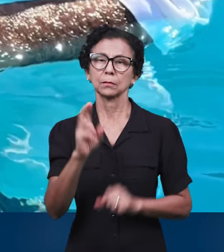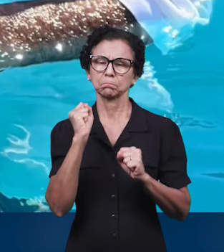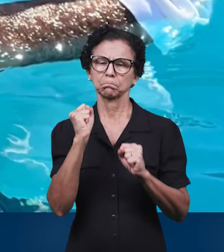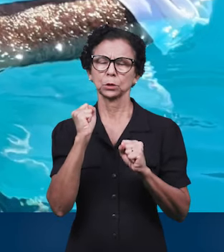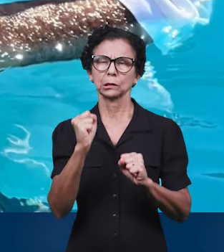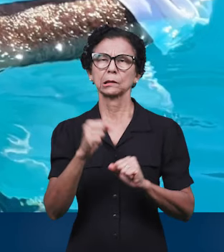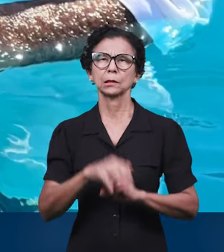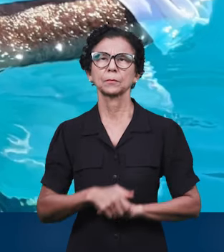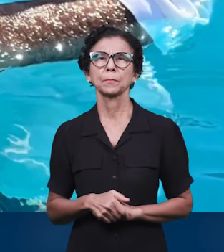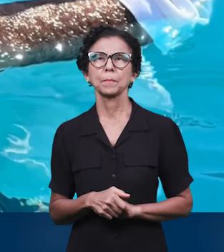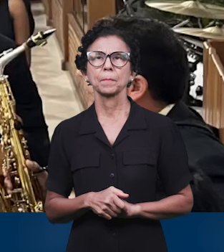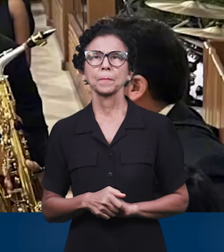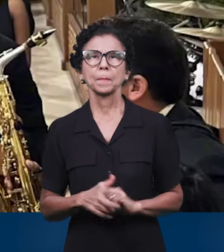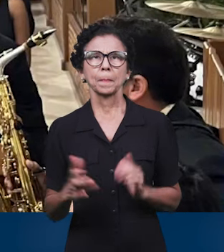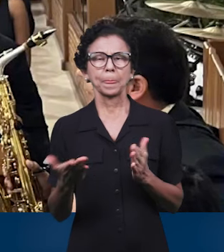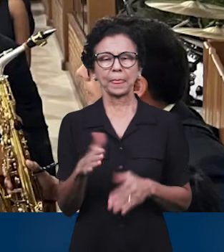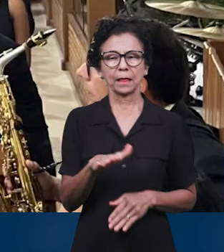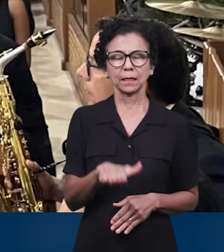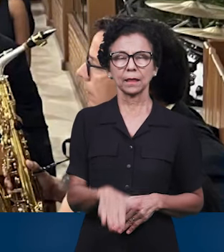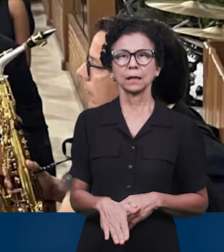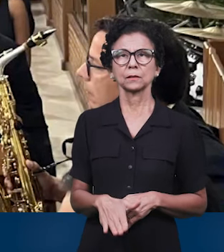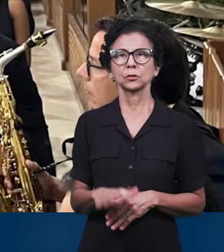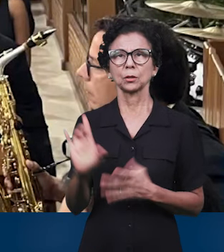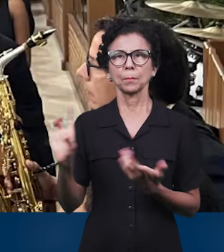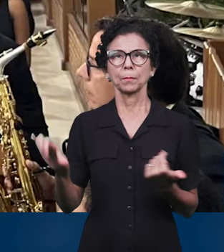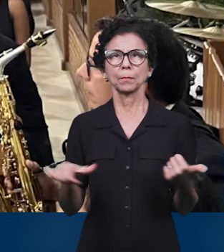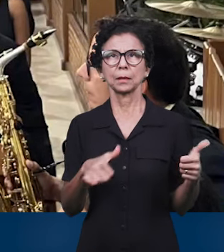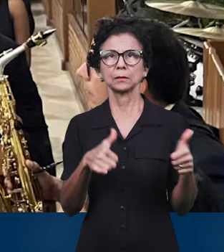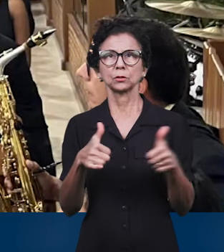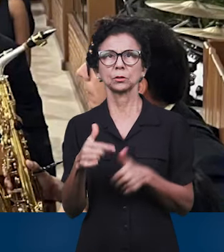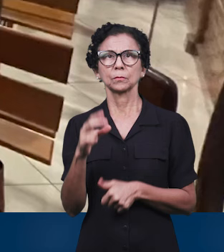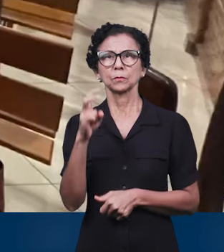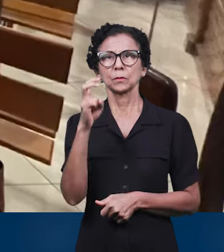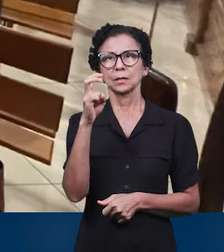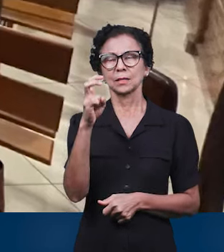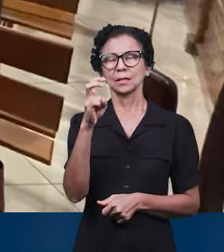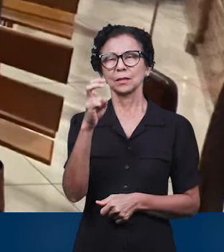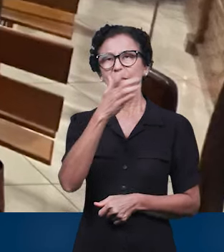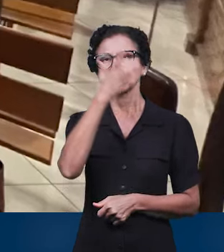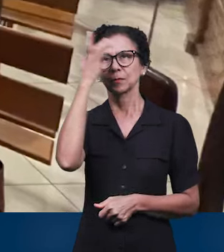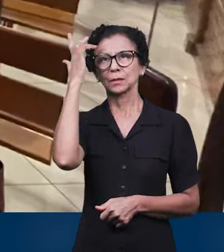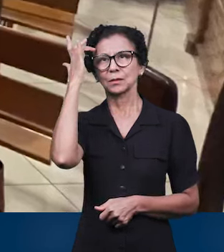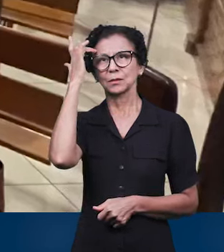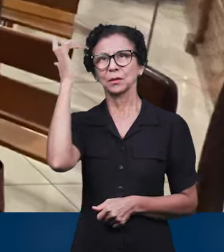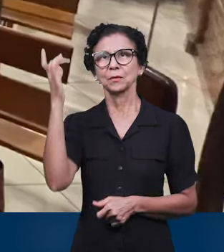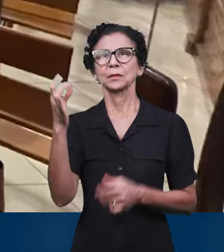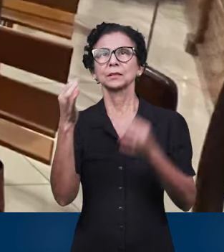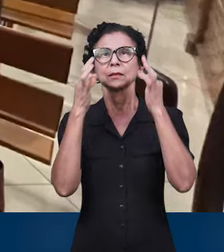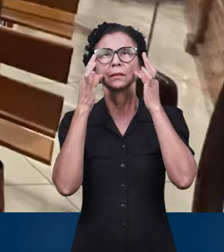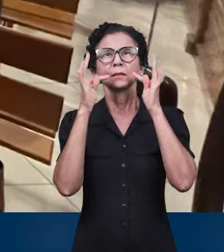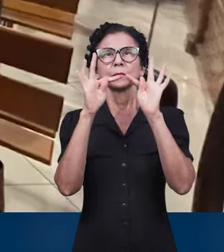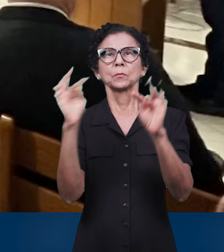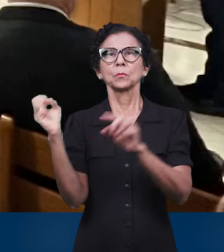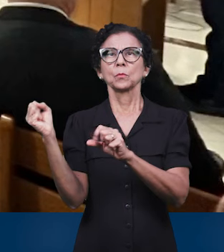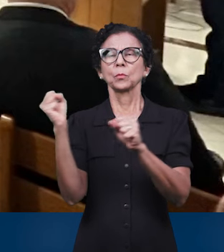nossa igreja, hoje, sábado à noite, finalizando aqui com um culto maravilhoso, que muitas